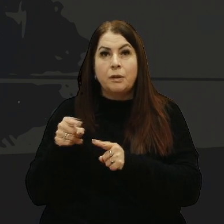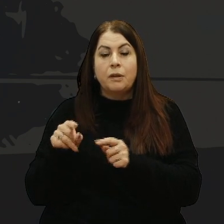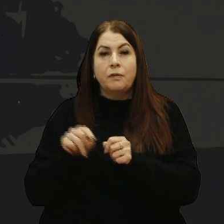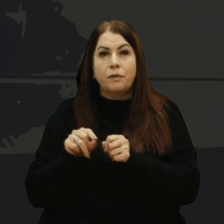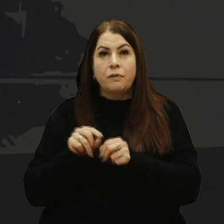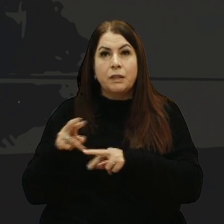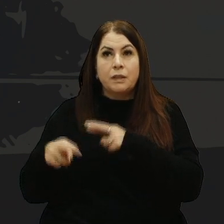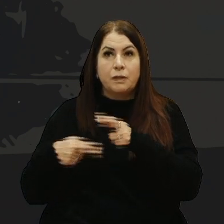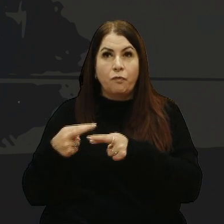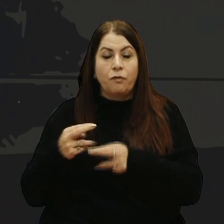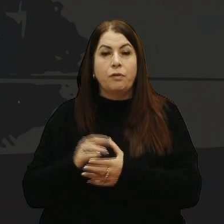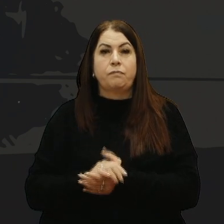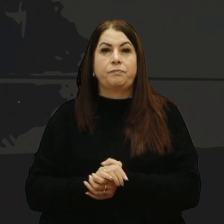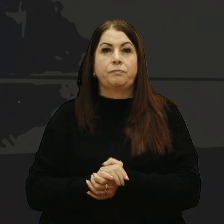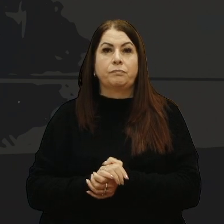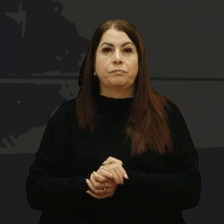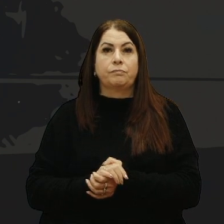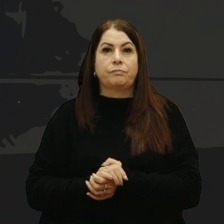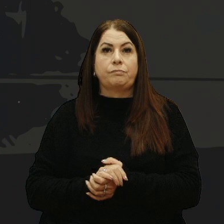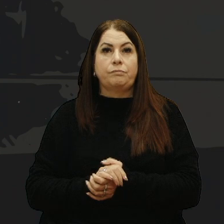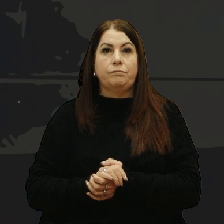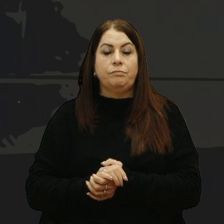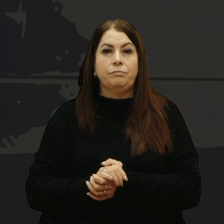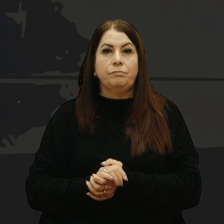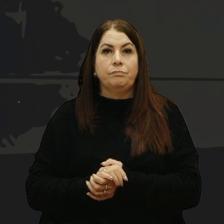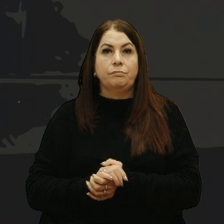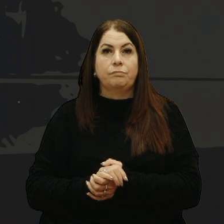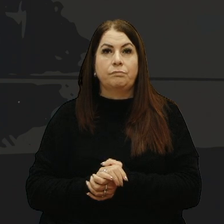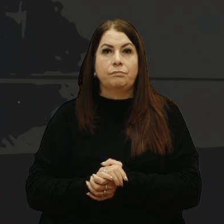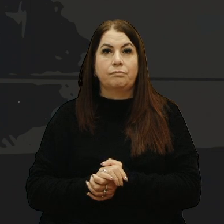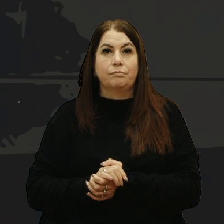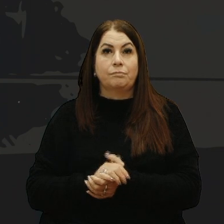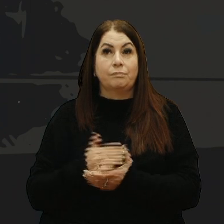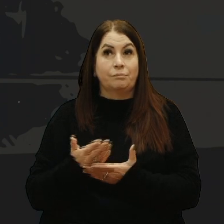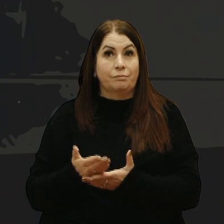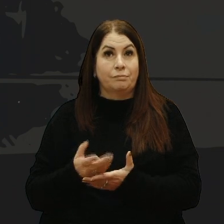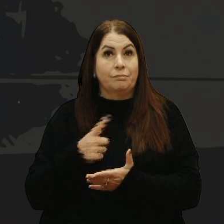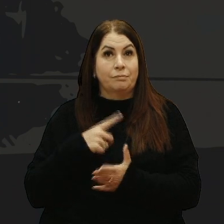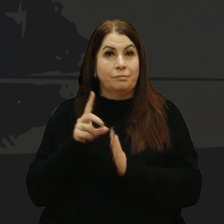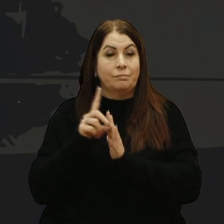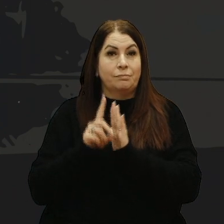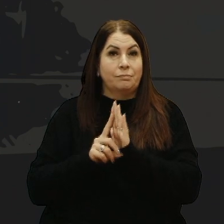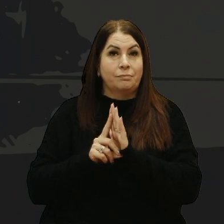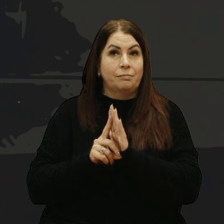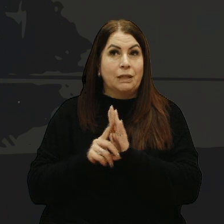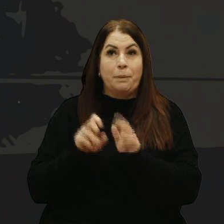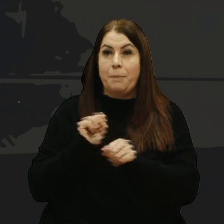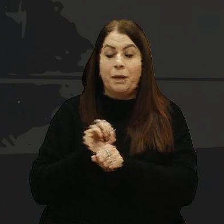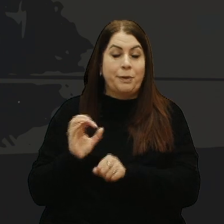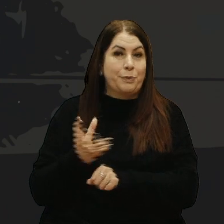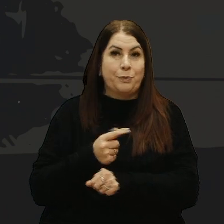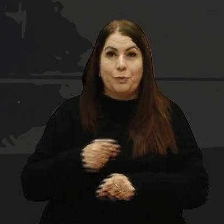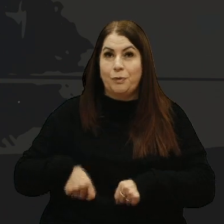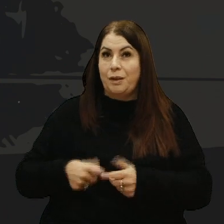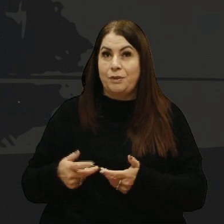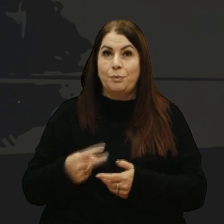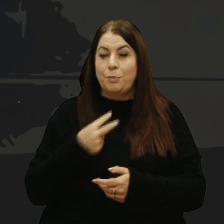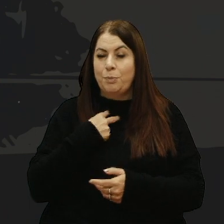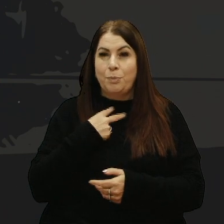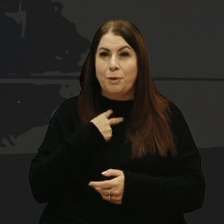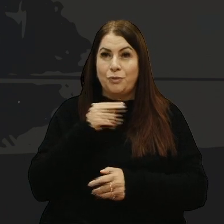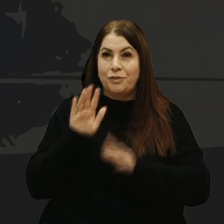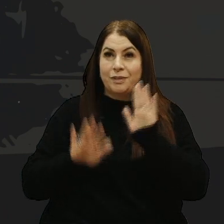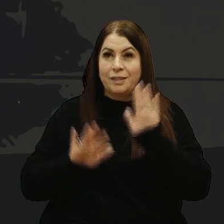feita a reforma. Porém, a gente teve o decreto de contenção de gastos, não pode